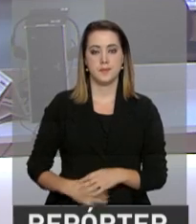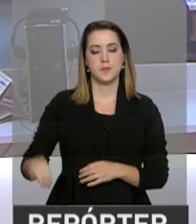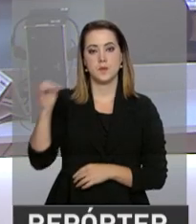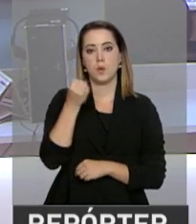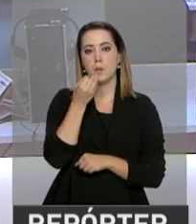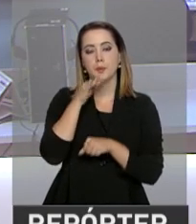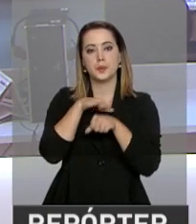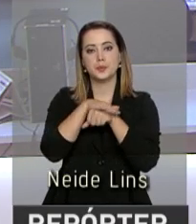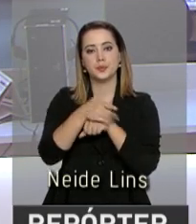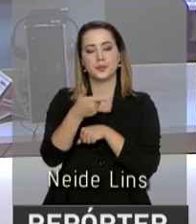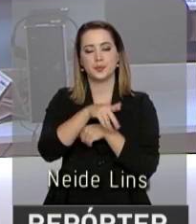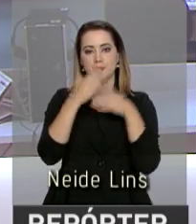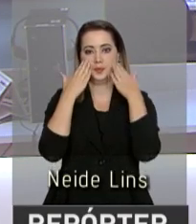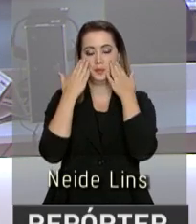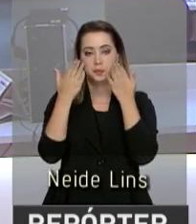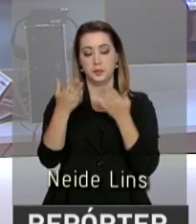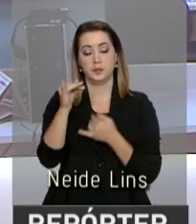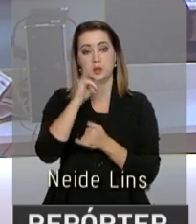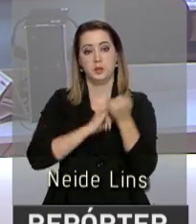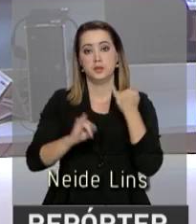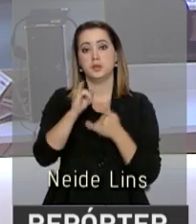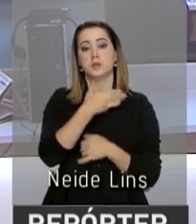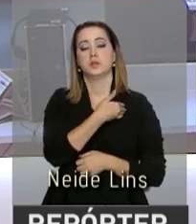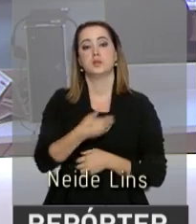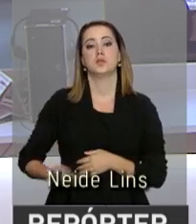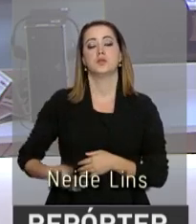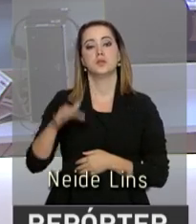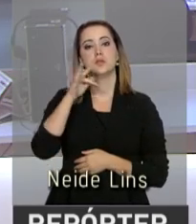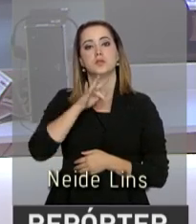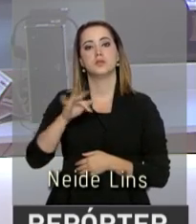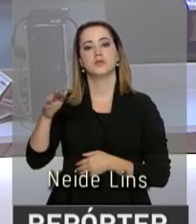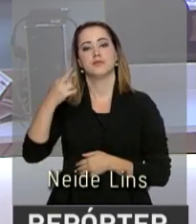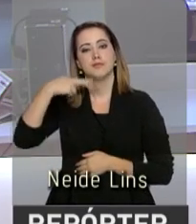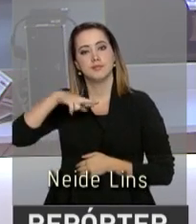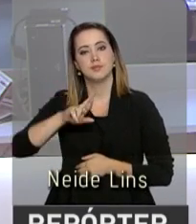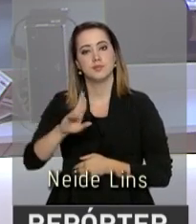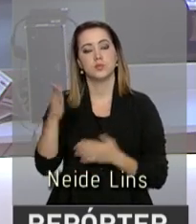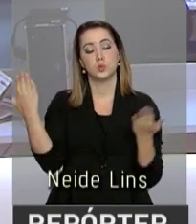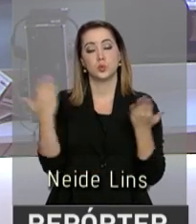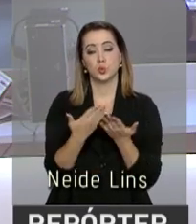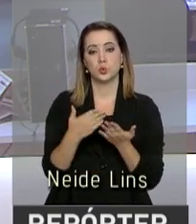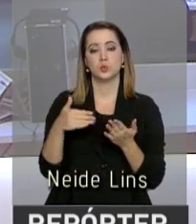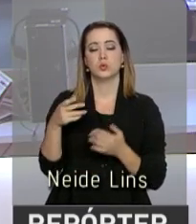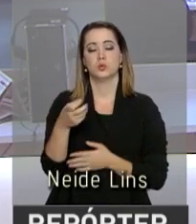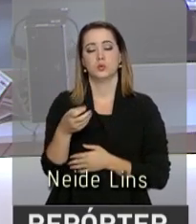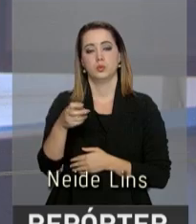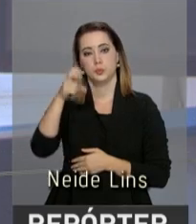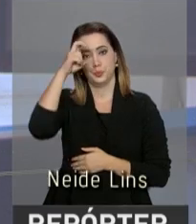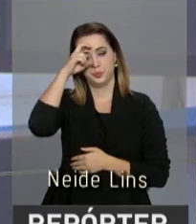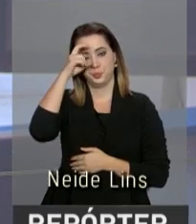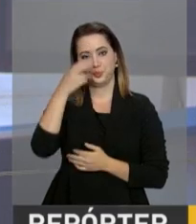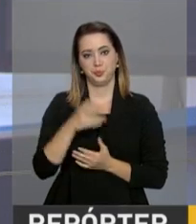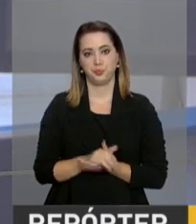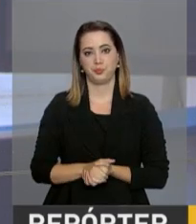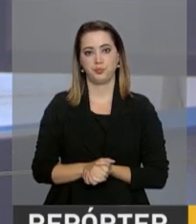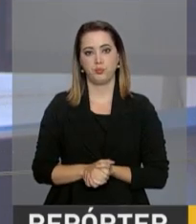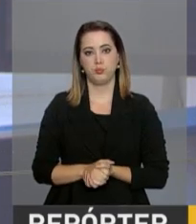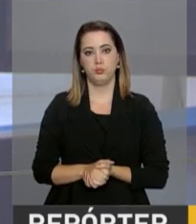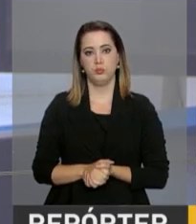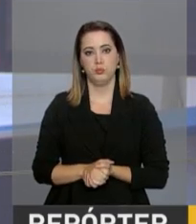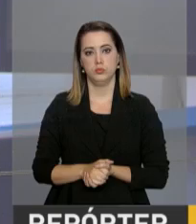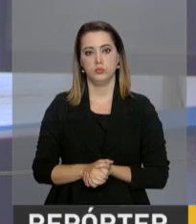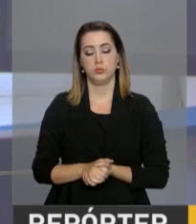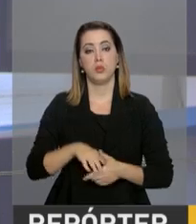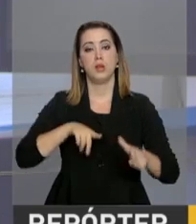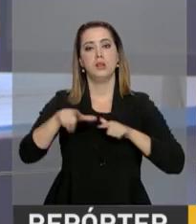Olá, boa noite. Estamos de volta com as notícias do governo federal na última edição do Repórter NBR desta quinta-feira. Trabalhadores têm